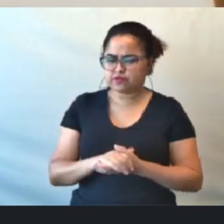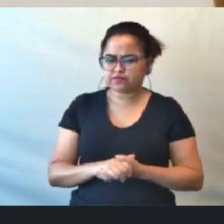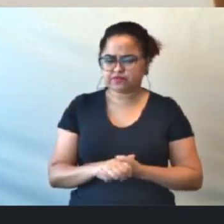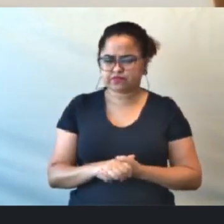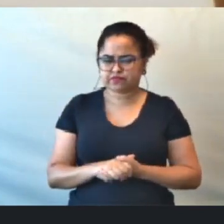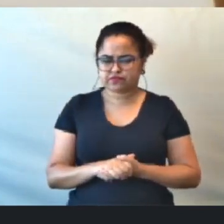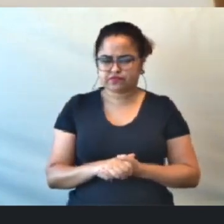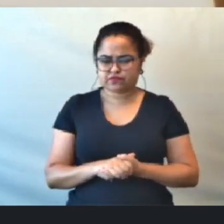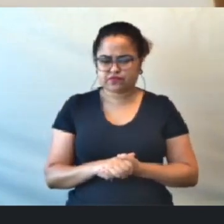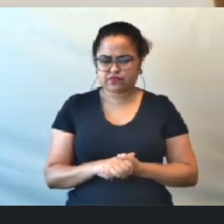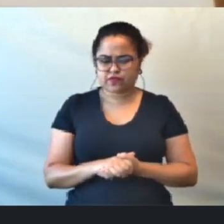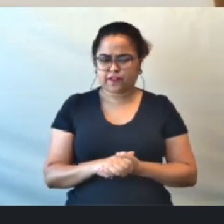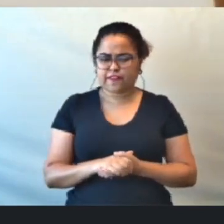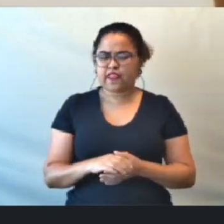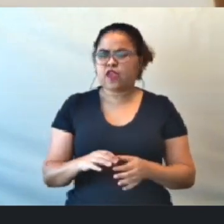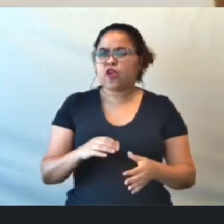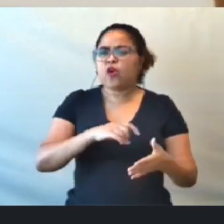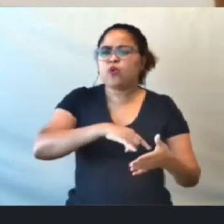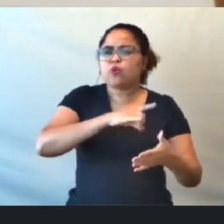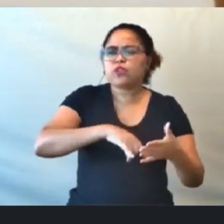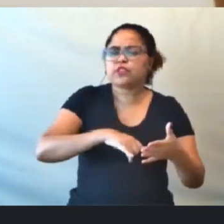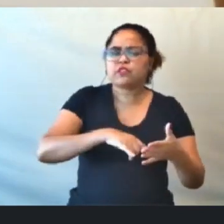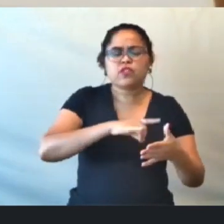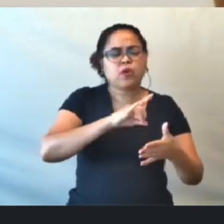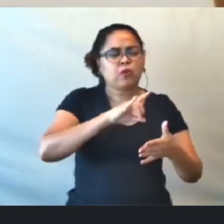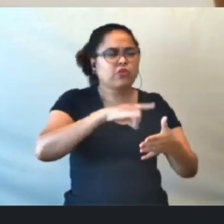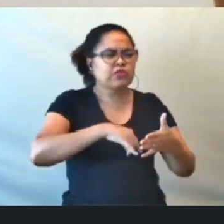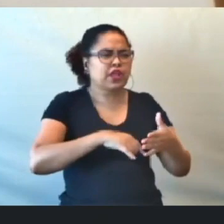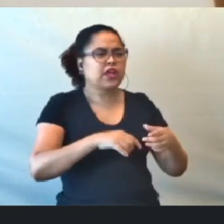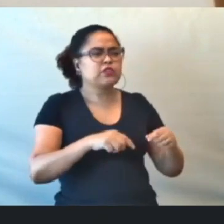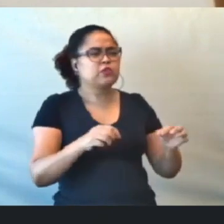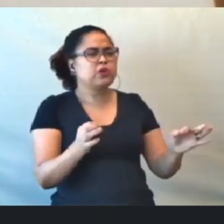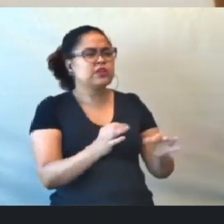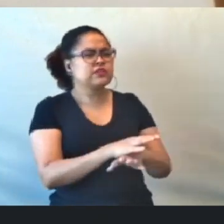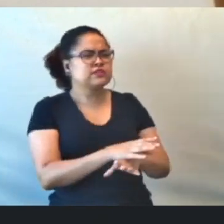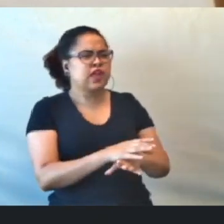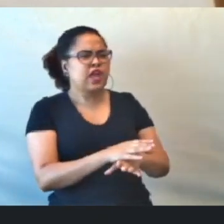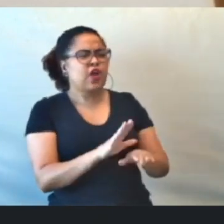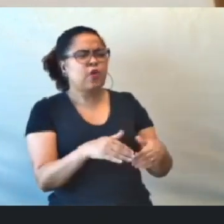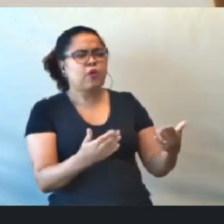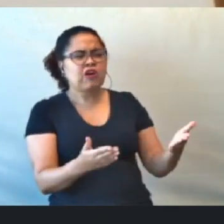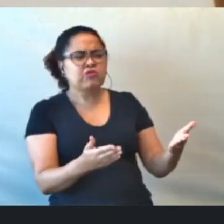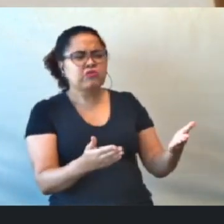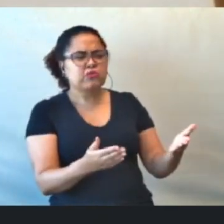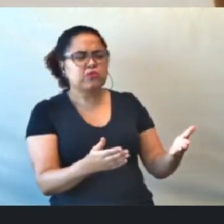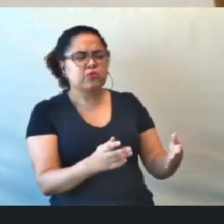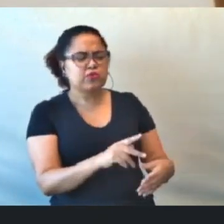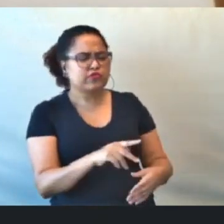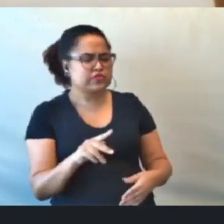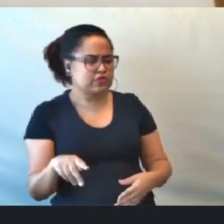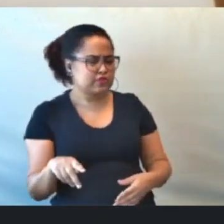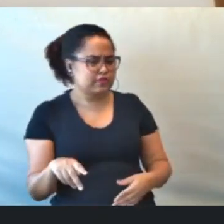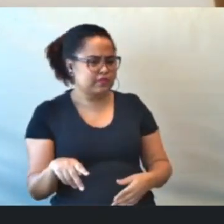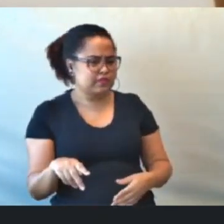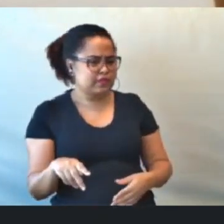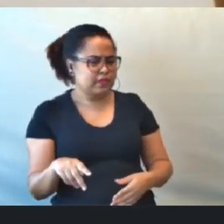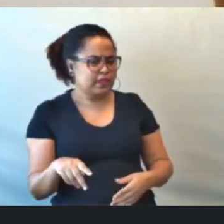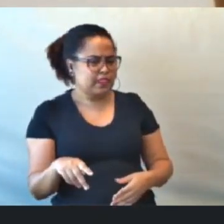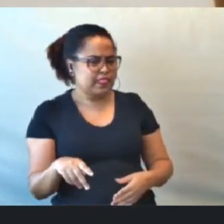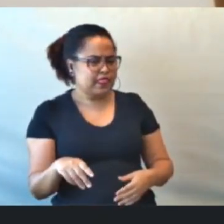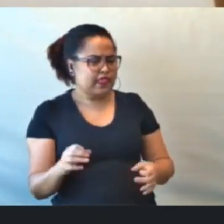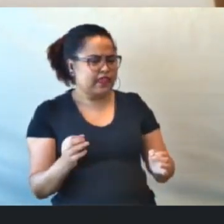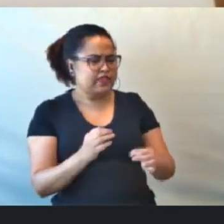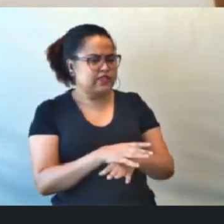professor? Ele se encerra, hein? Se o senhor puder repetir. Se encerrou em 2022. Ok.